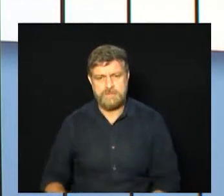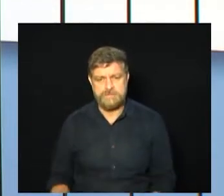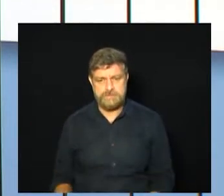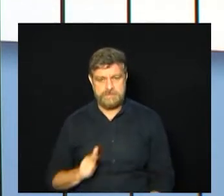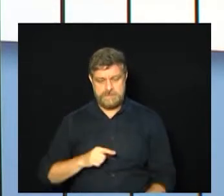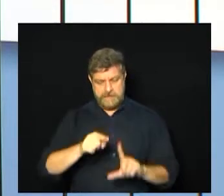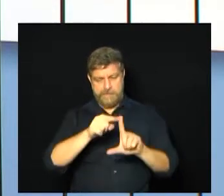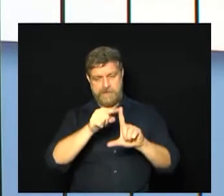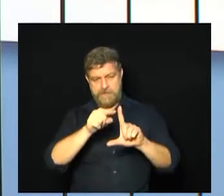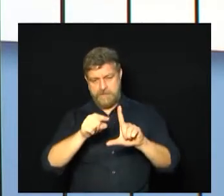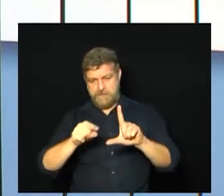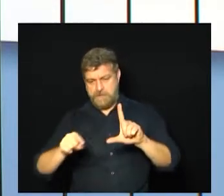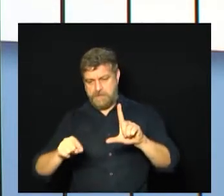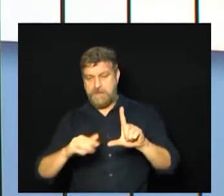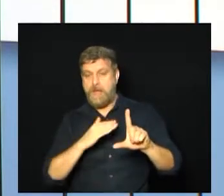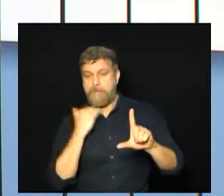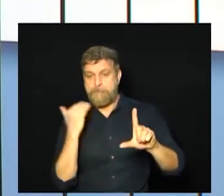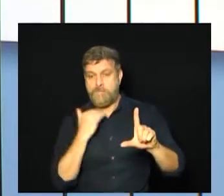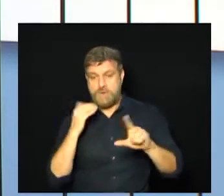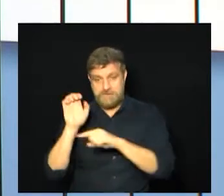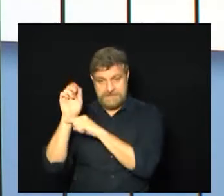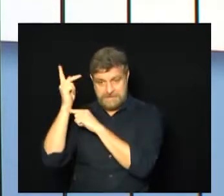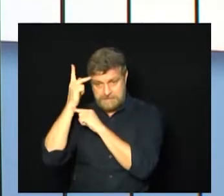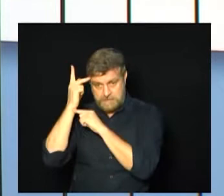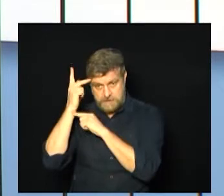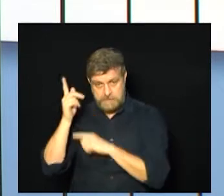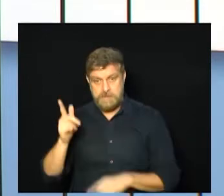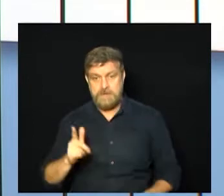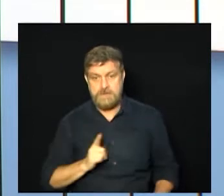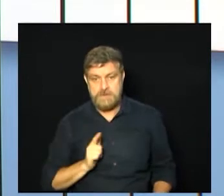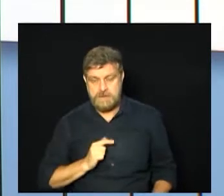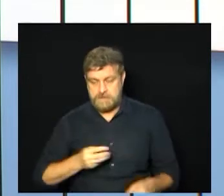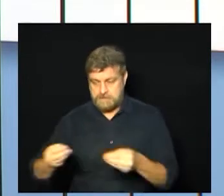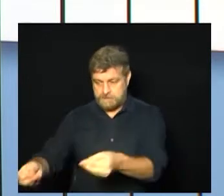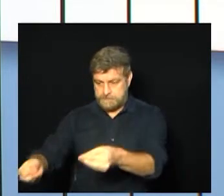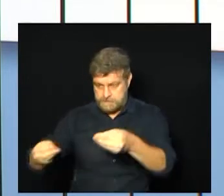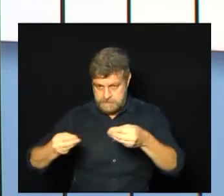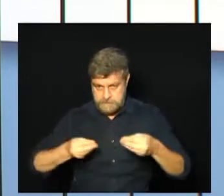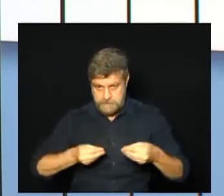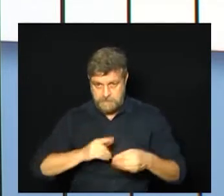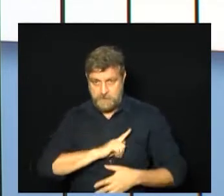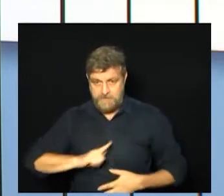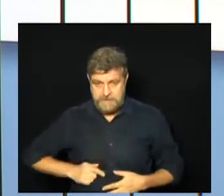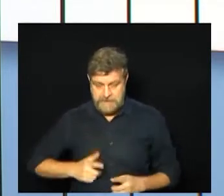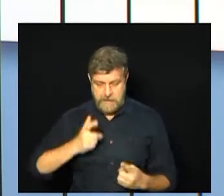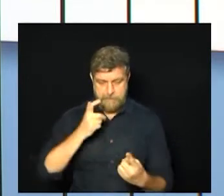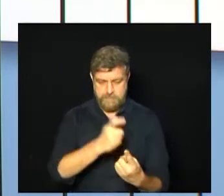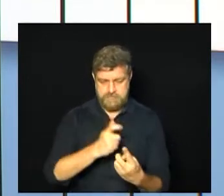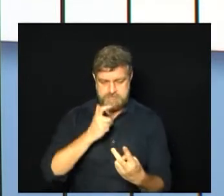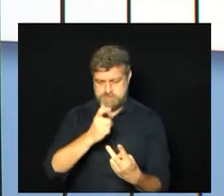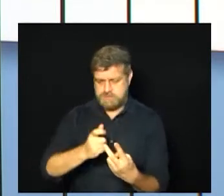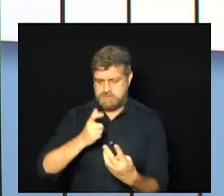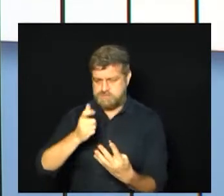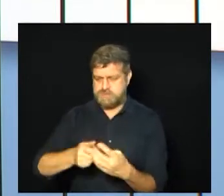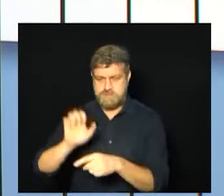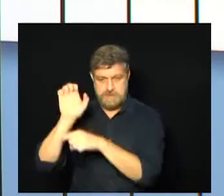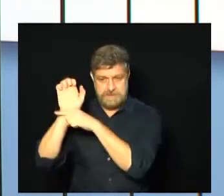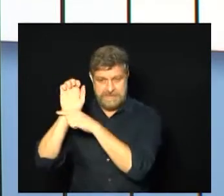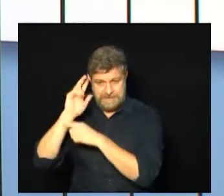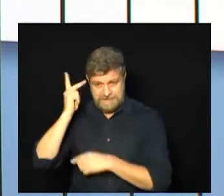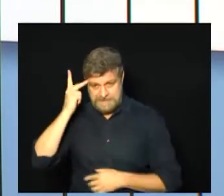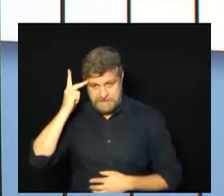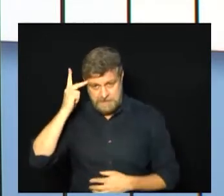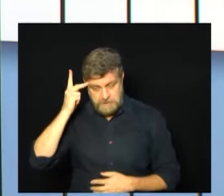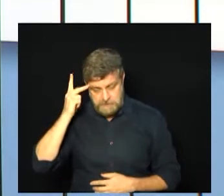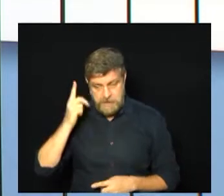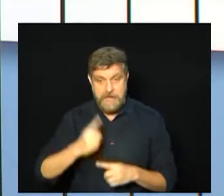de óbitos no estado de São Paulo. De acordo com a nota enviada pelo governo, o avanço da vacinação no estado é decisivo para